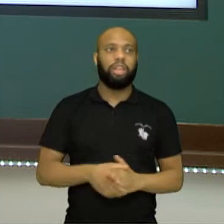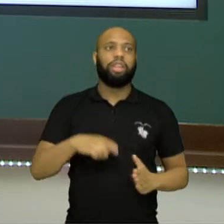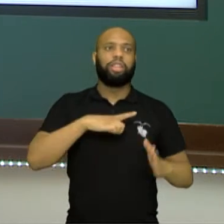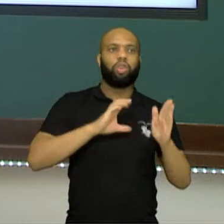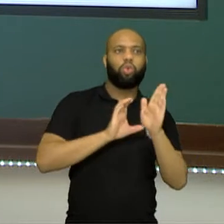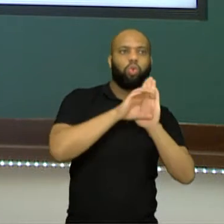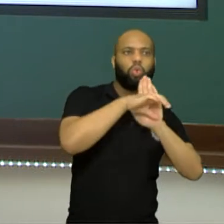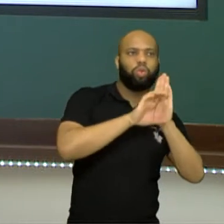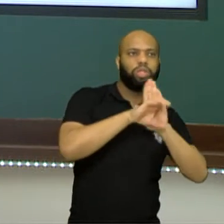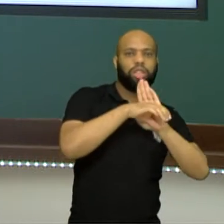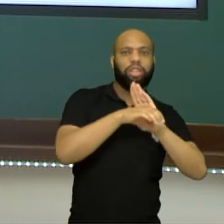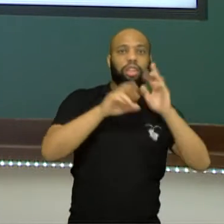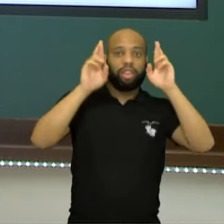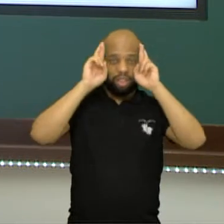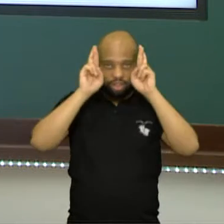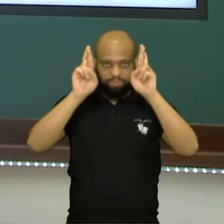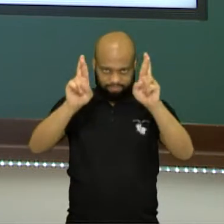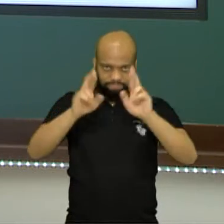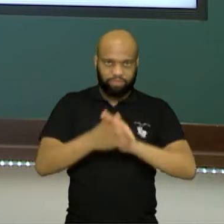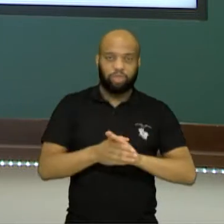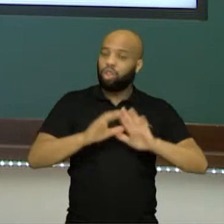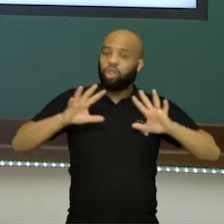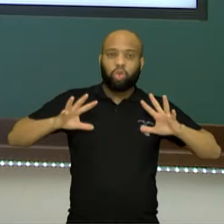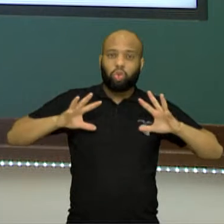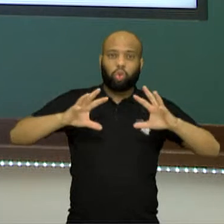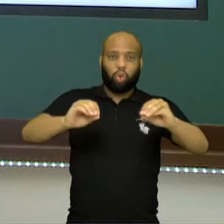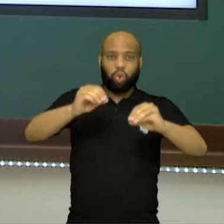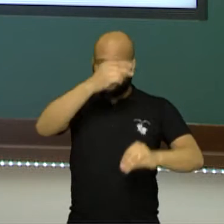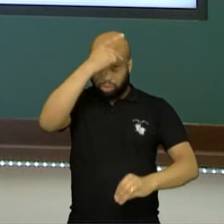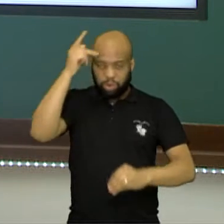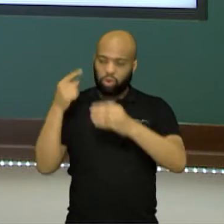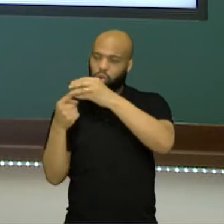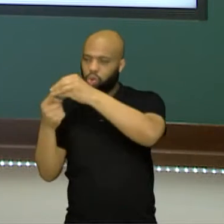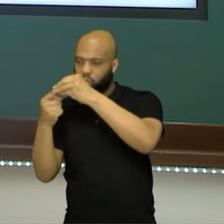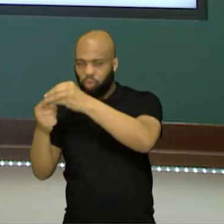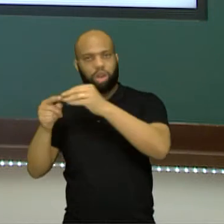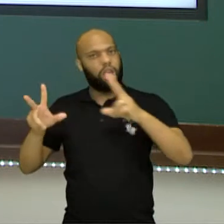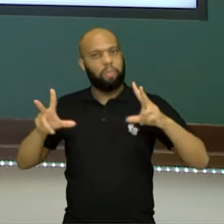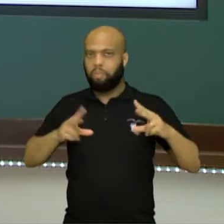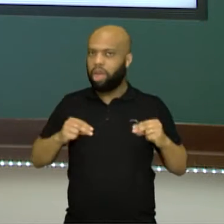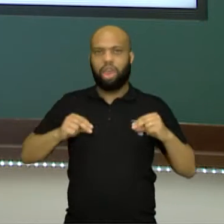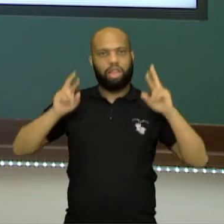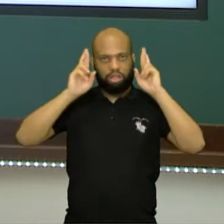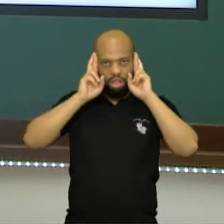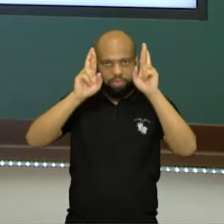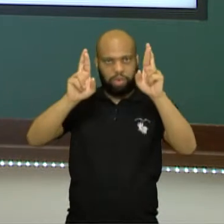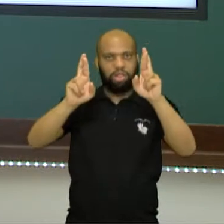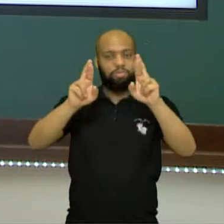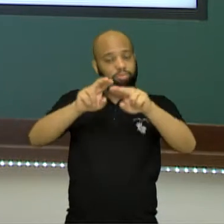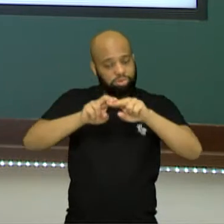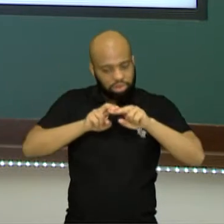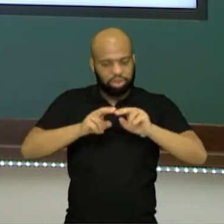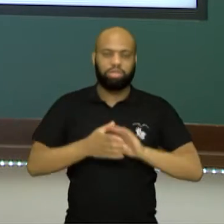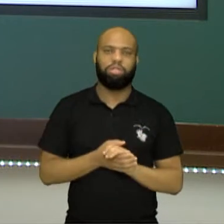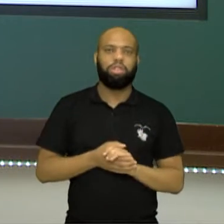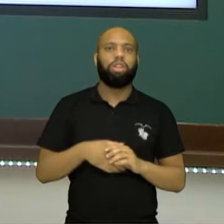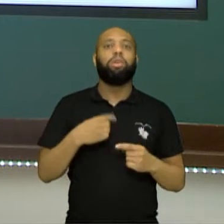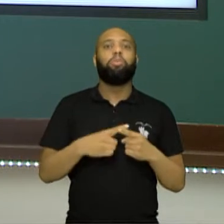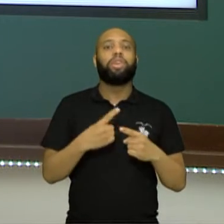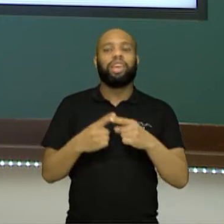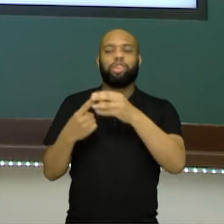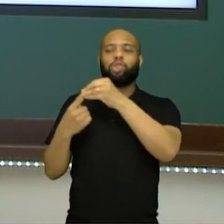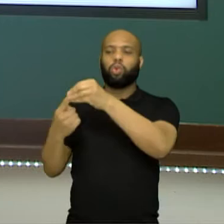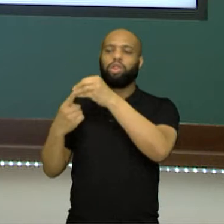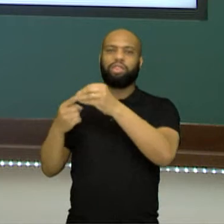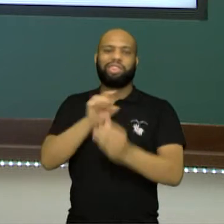definição de respeito? Todas as pessoas são únicas e merecem ser respeitadas exatamente por isso. São